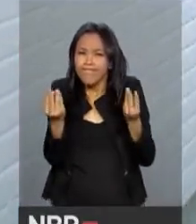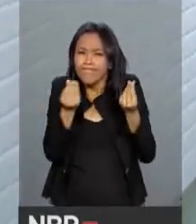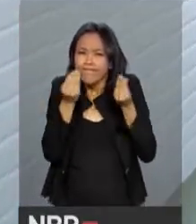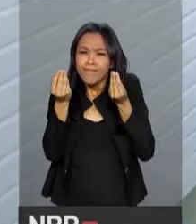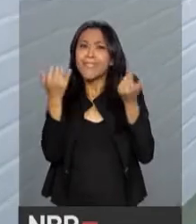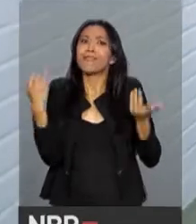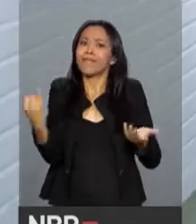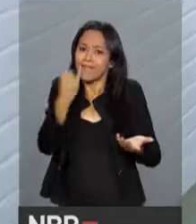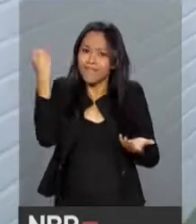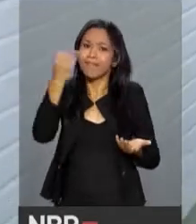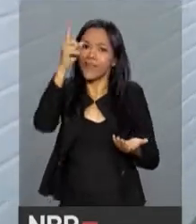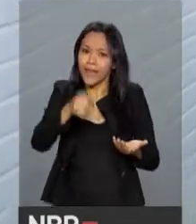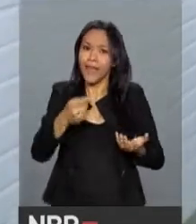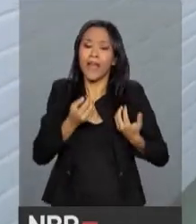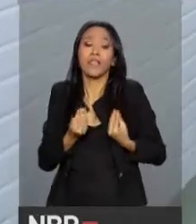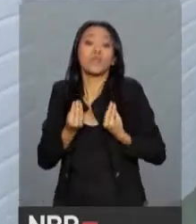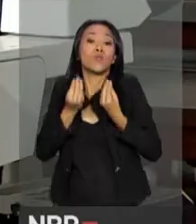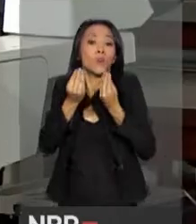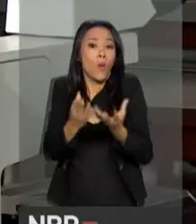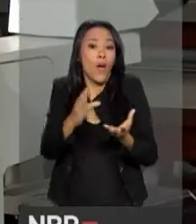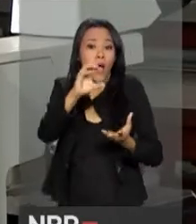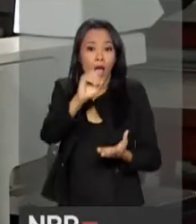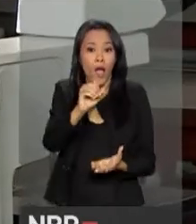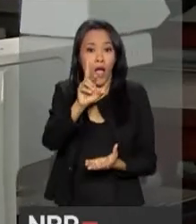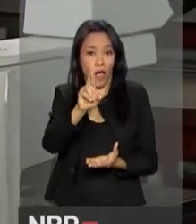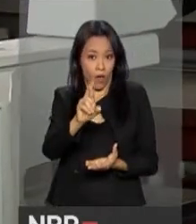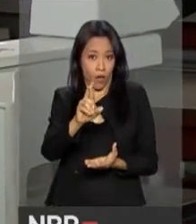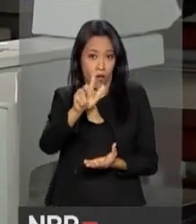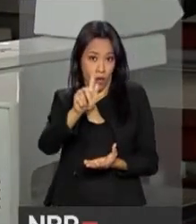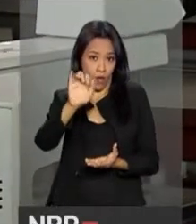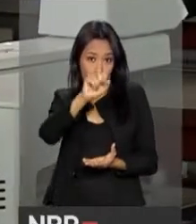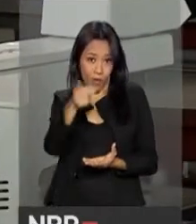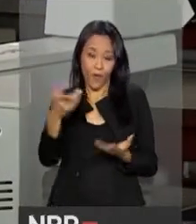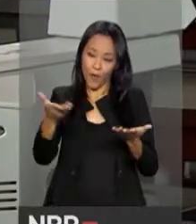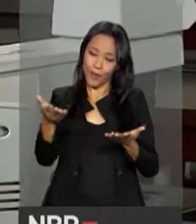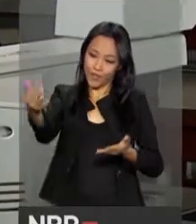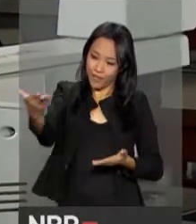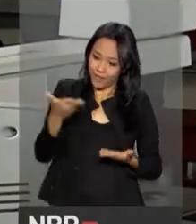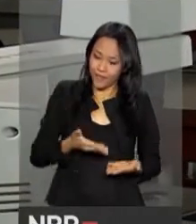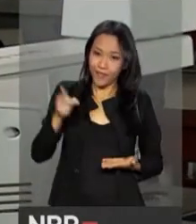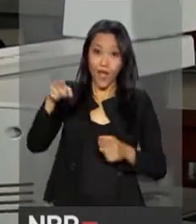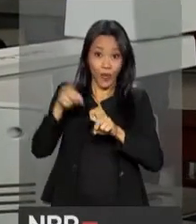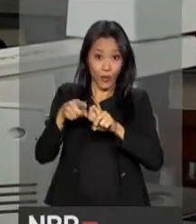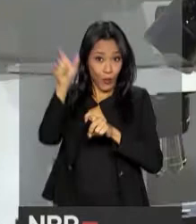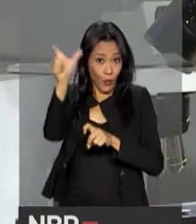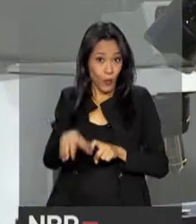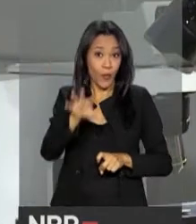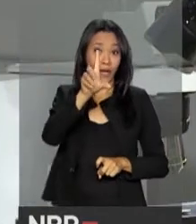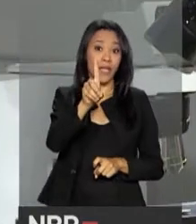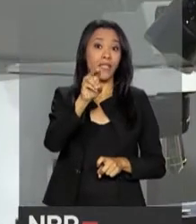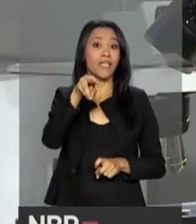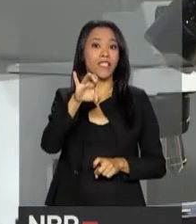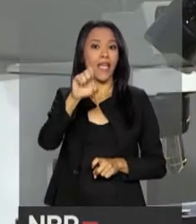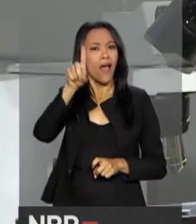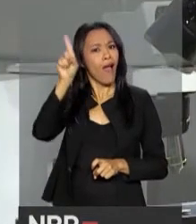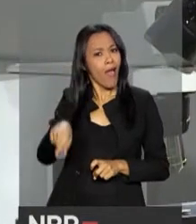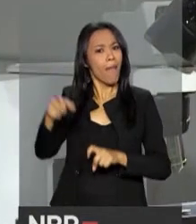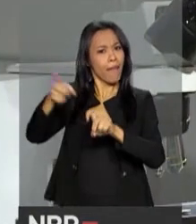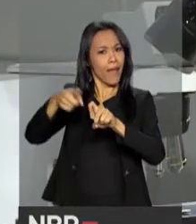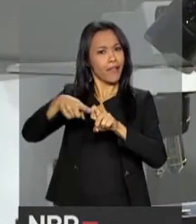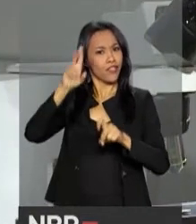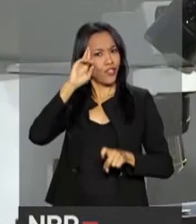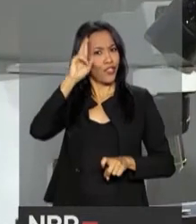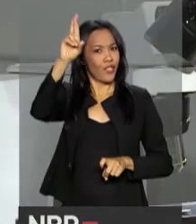necessário que é a doação de órgãos e para conversar com a gente a convidada de hoje a doutora daniela salomão que é médica e diretora